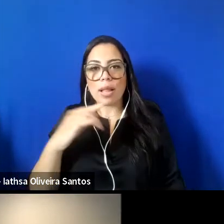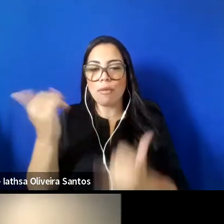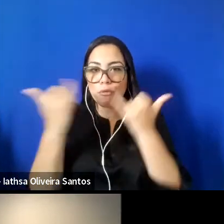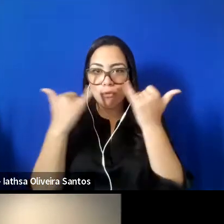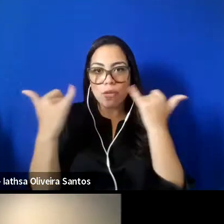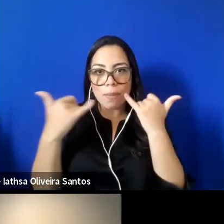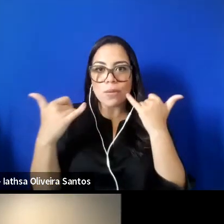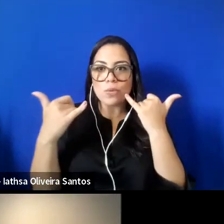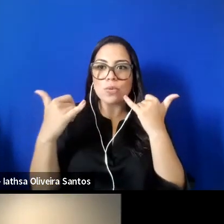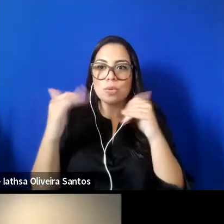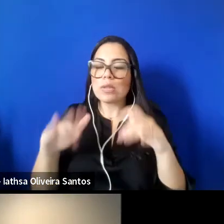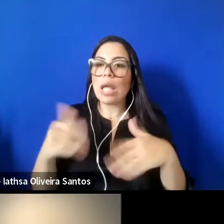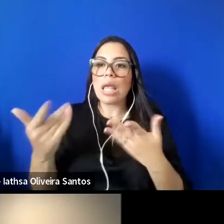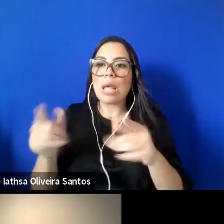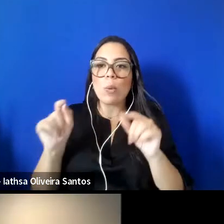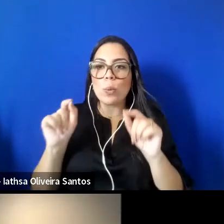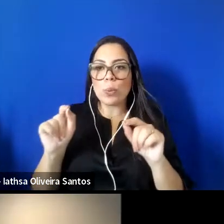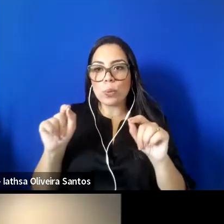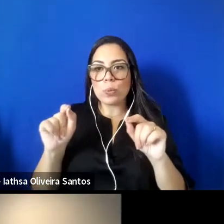E isso...